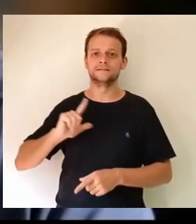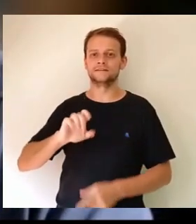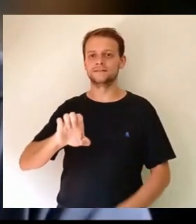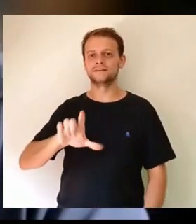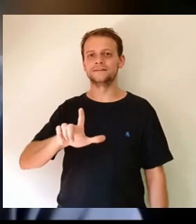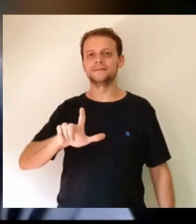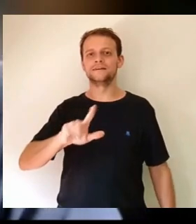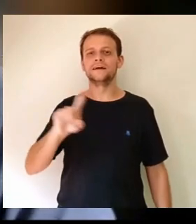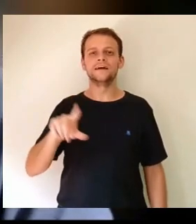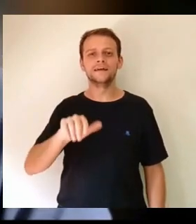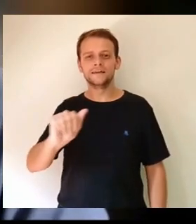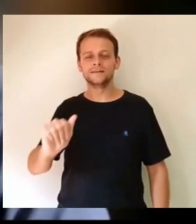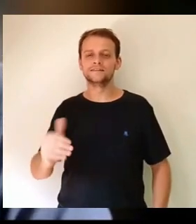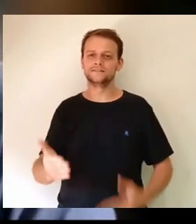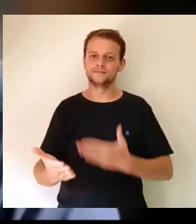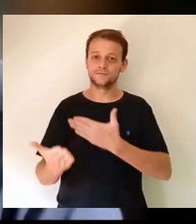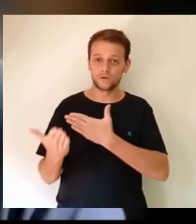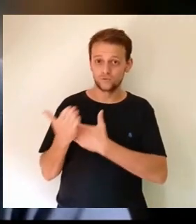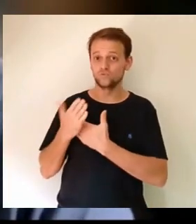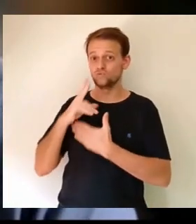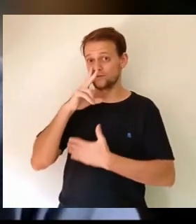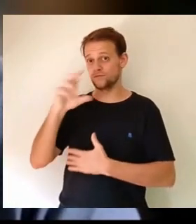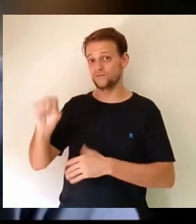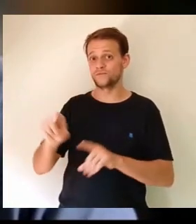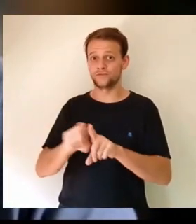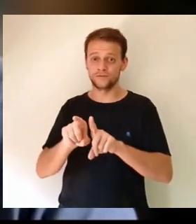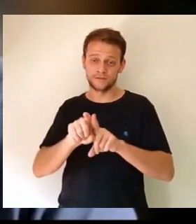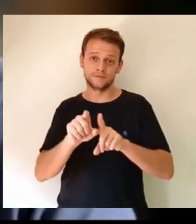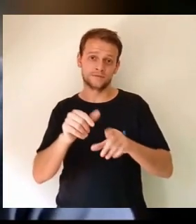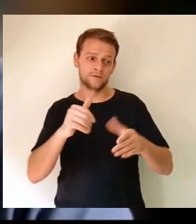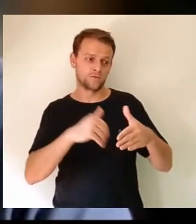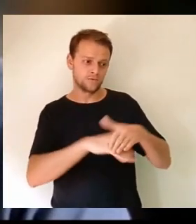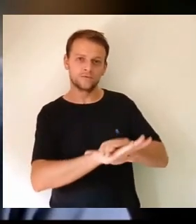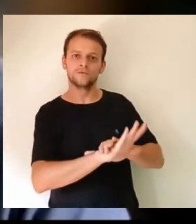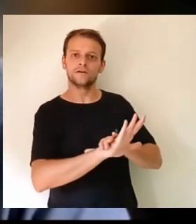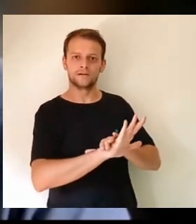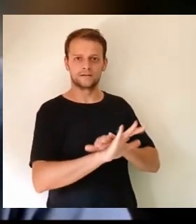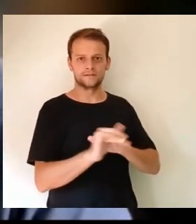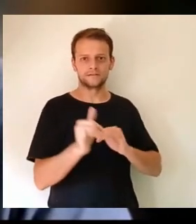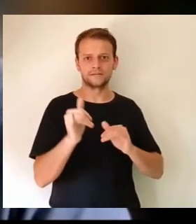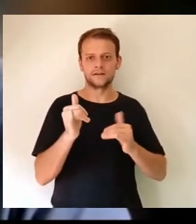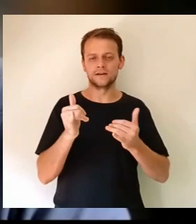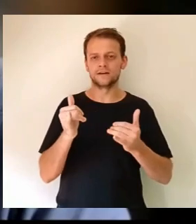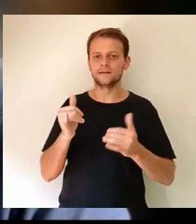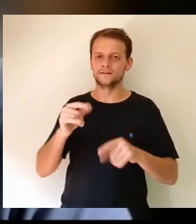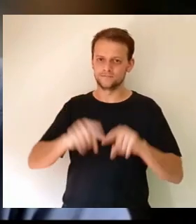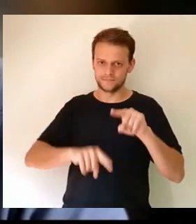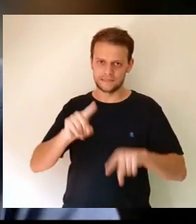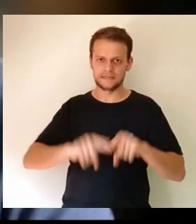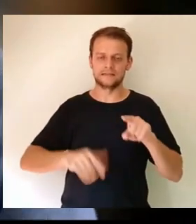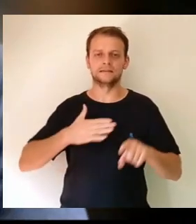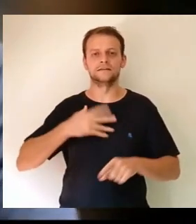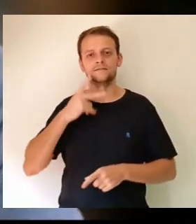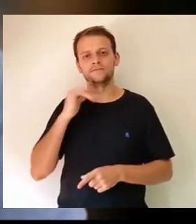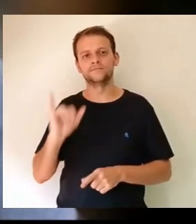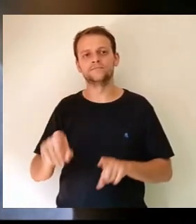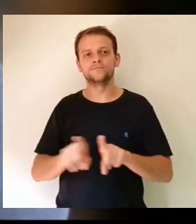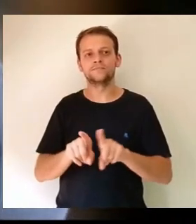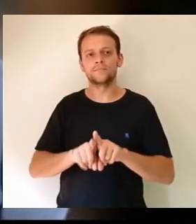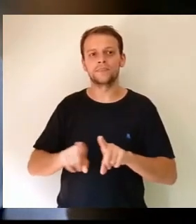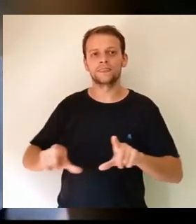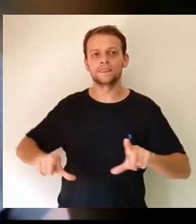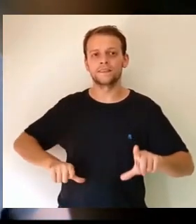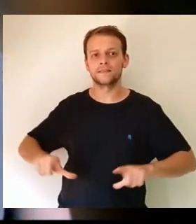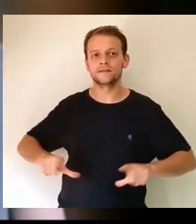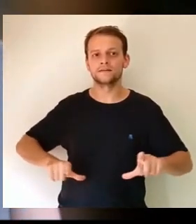ajudado. Tem a Elza Ambrosi, que está me ajudando bastante no acervo, no depósito das coisas dele.